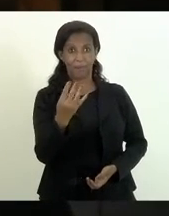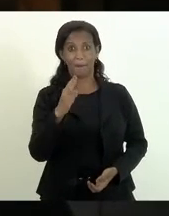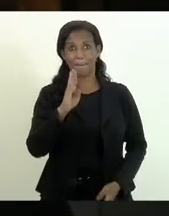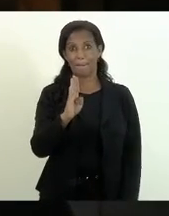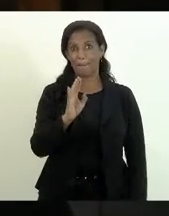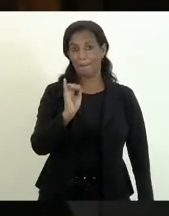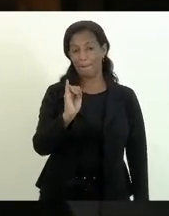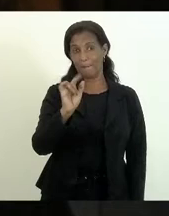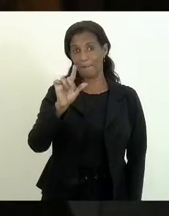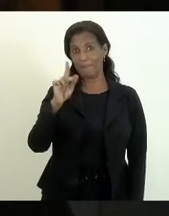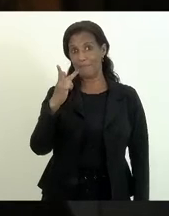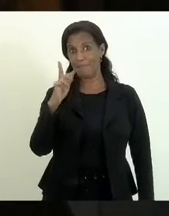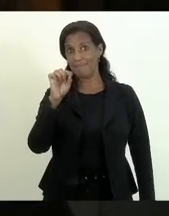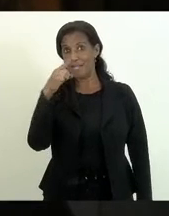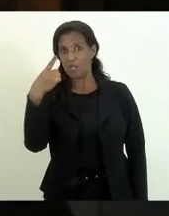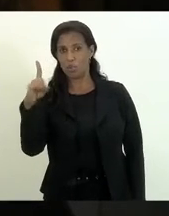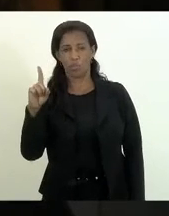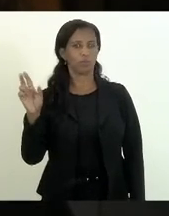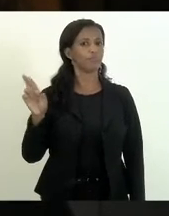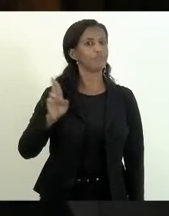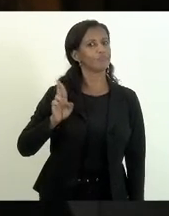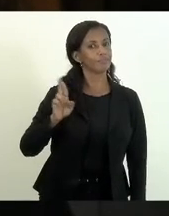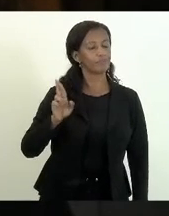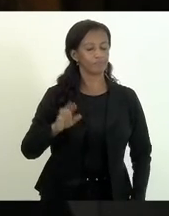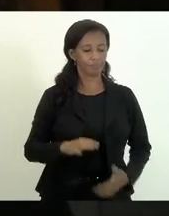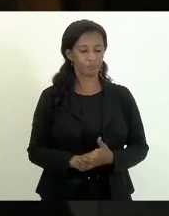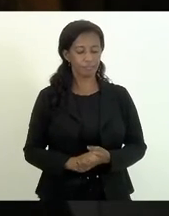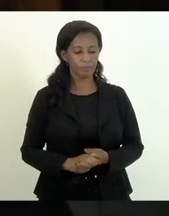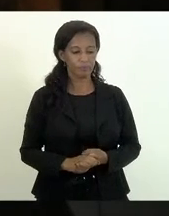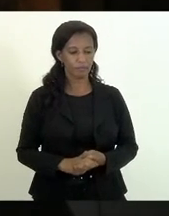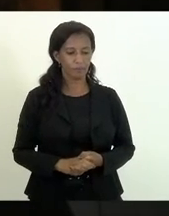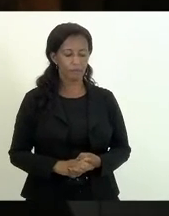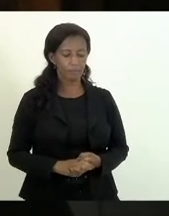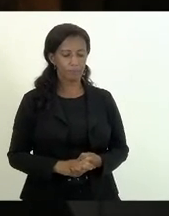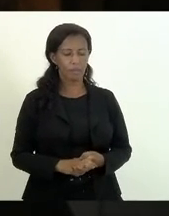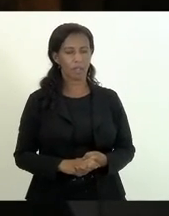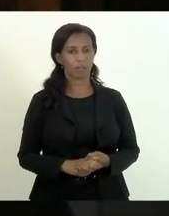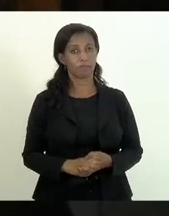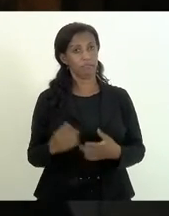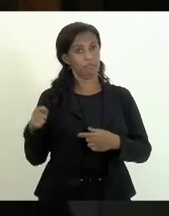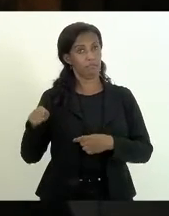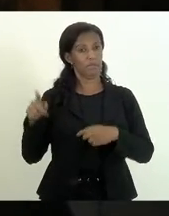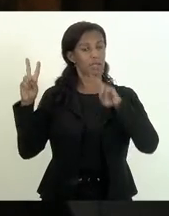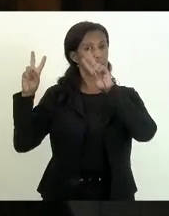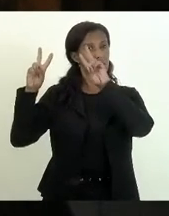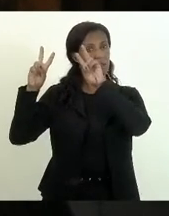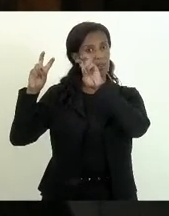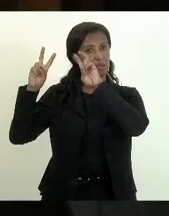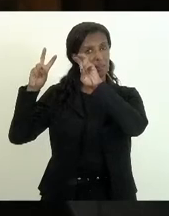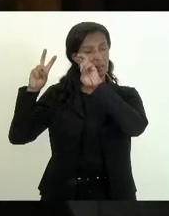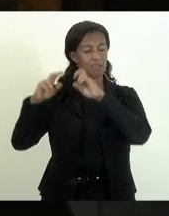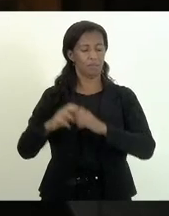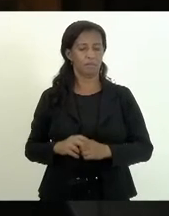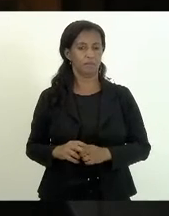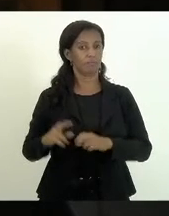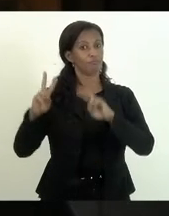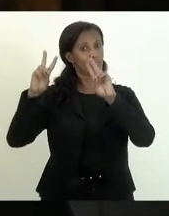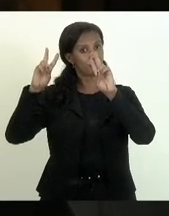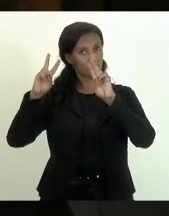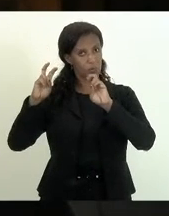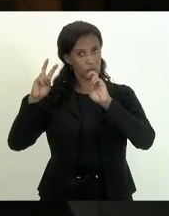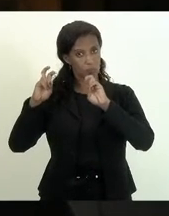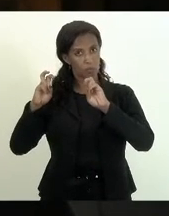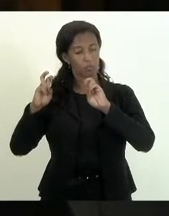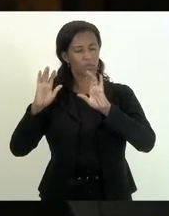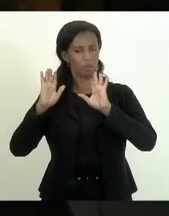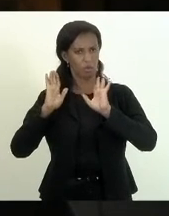reais e evidentemente que este tema Foi um tema tratado